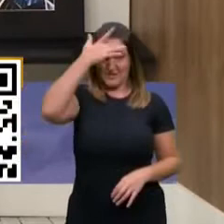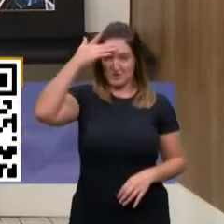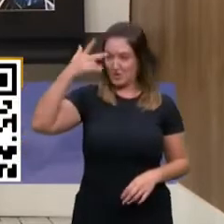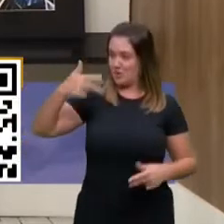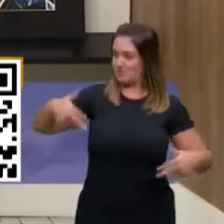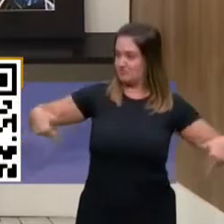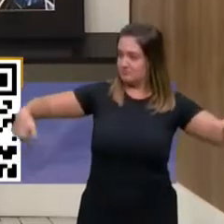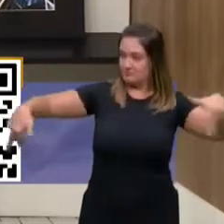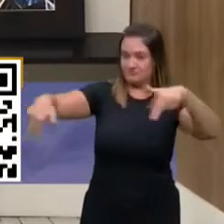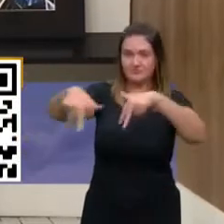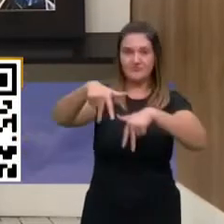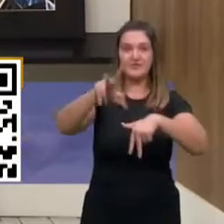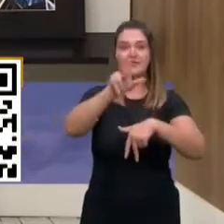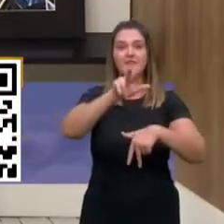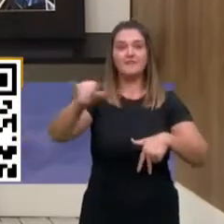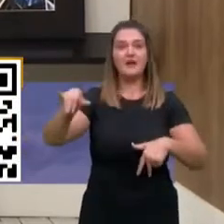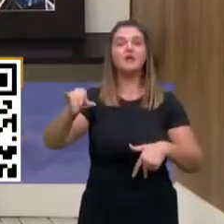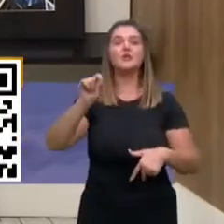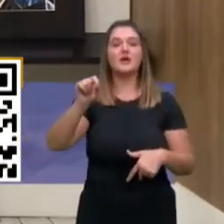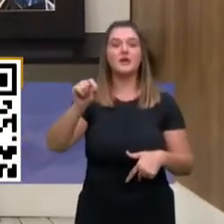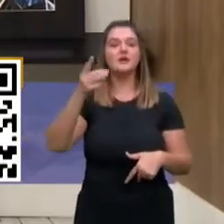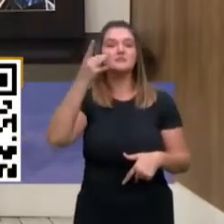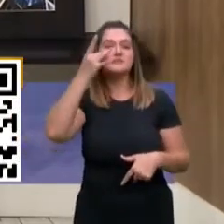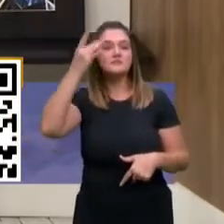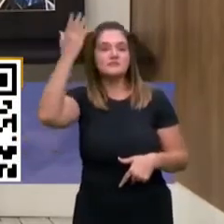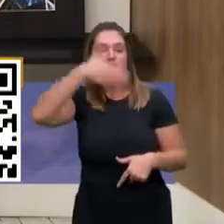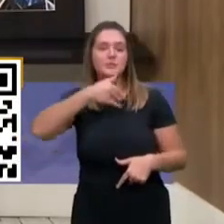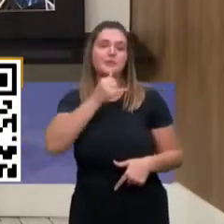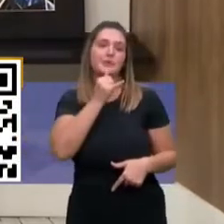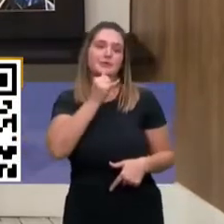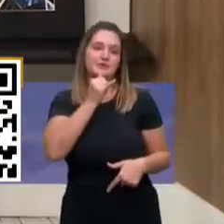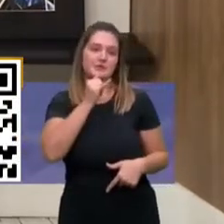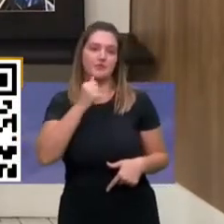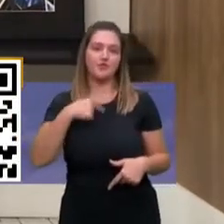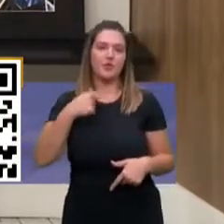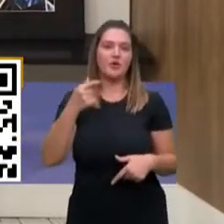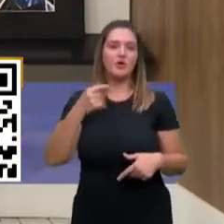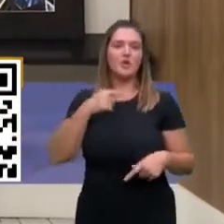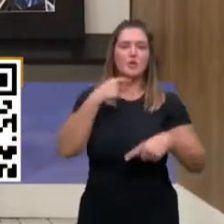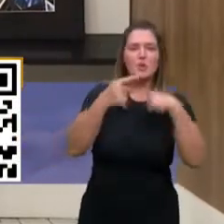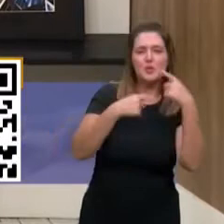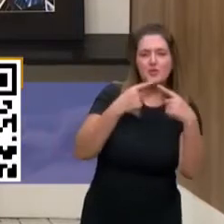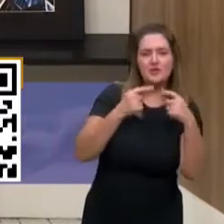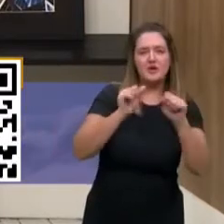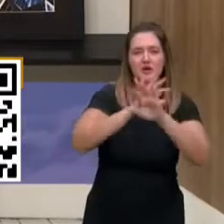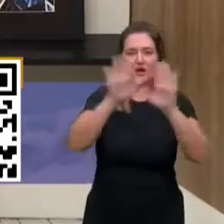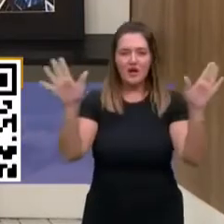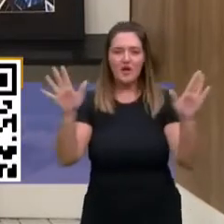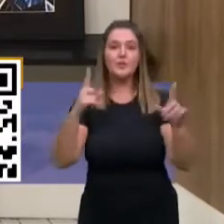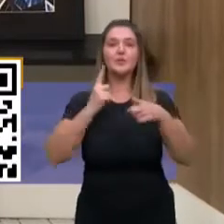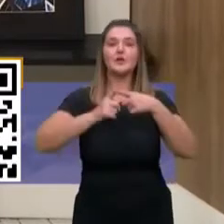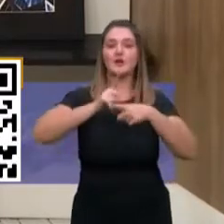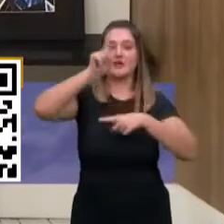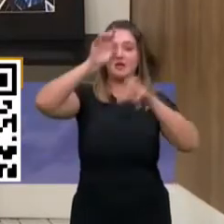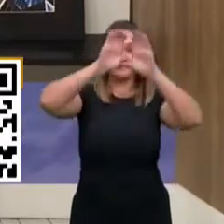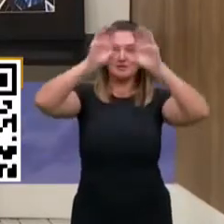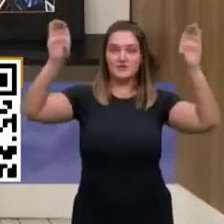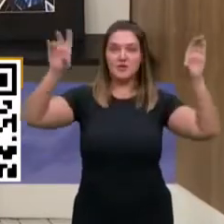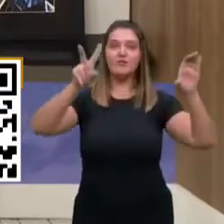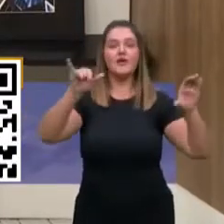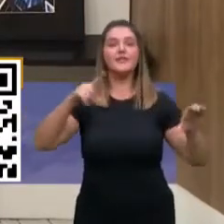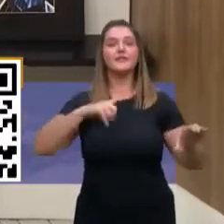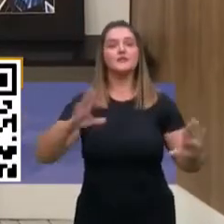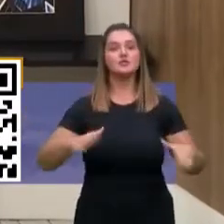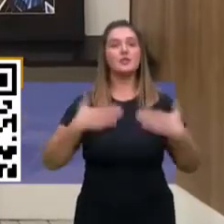juízo. Exatamente. Sabe para quê? Para tirar toda e qualquer dúvida, para esclarecer todos os detalhes. Porque no céu, nós vamos